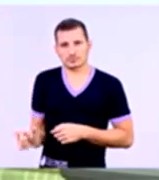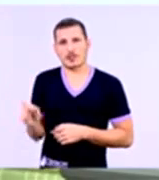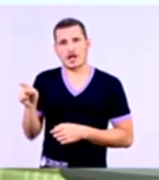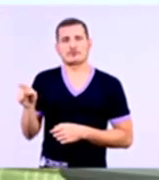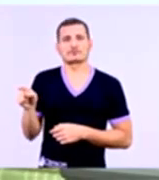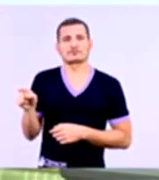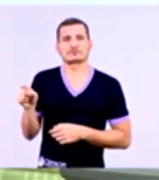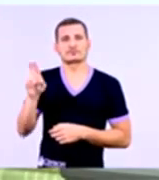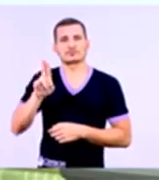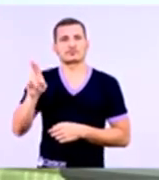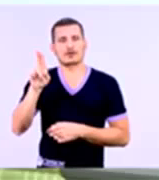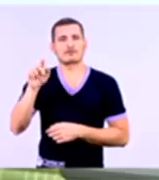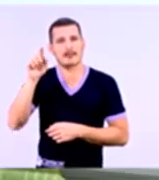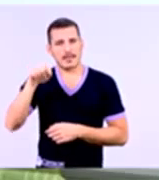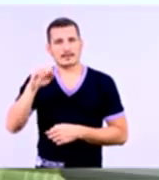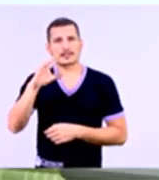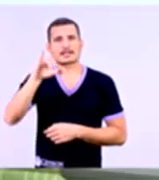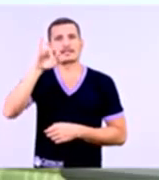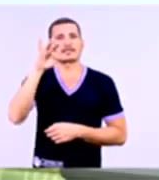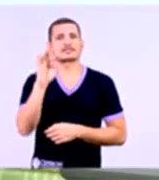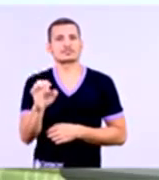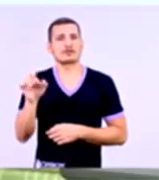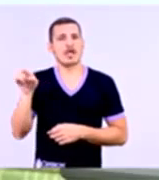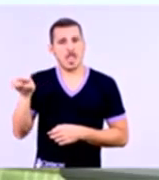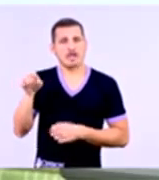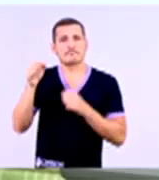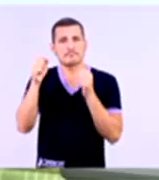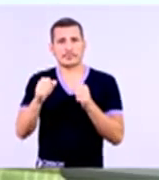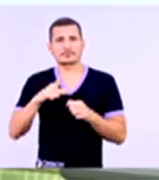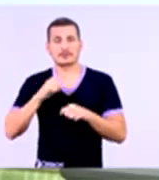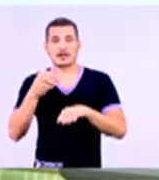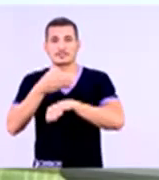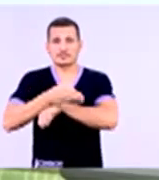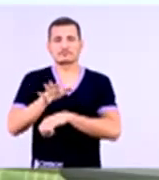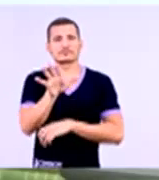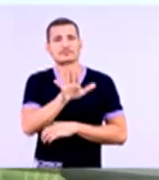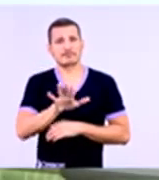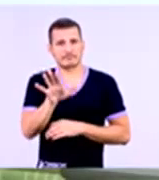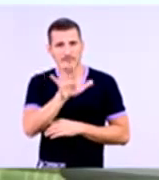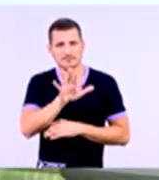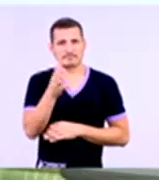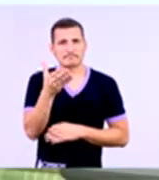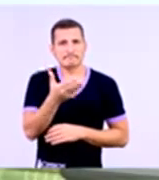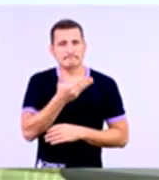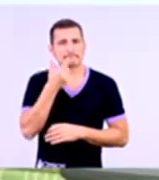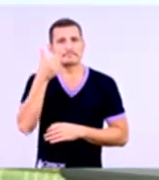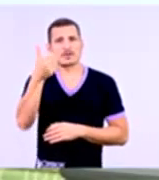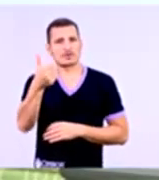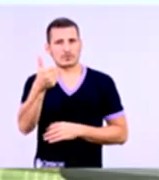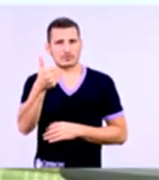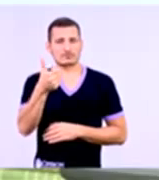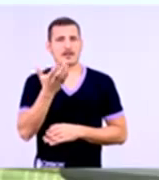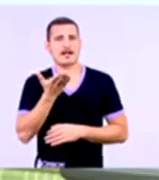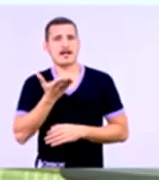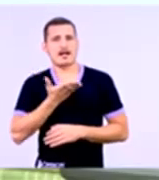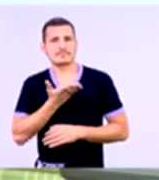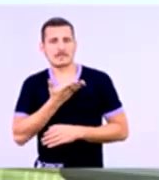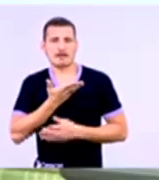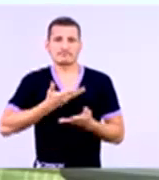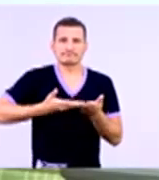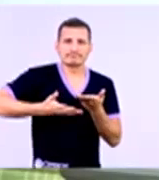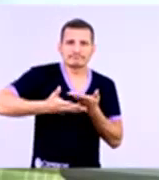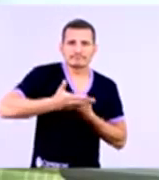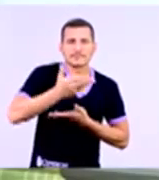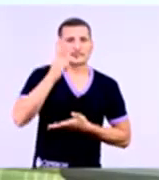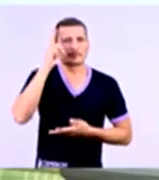que o usuário possa ter acesso às interfaces de forma melhorada, de forma amigável. Lembrando